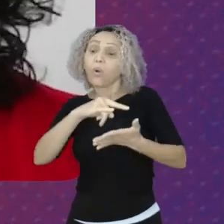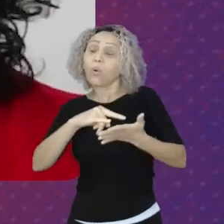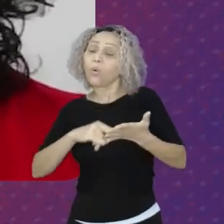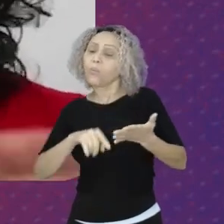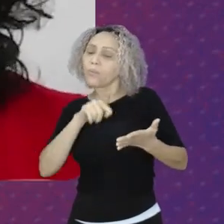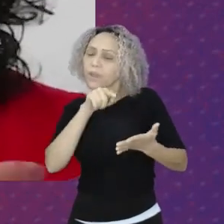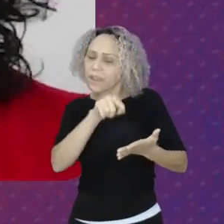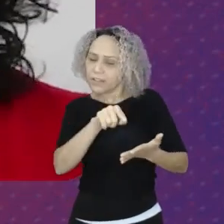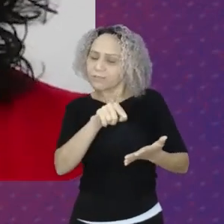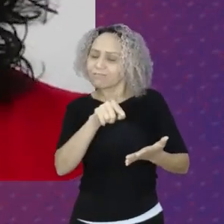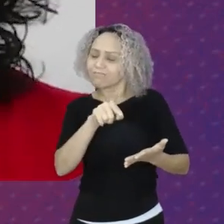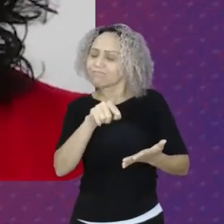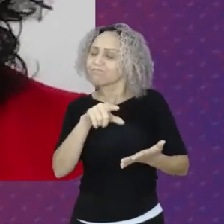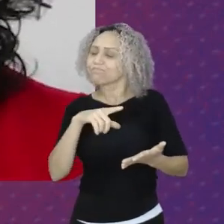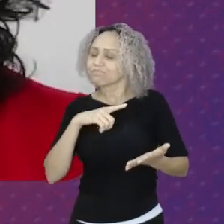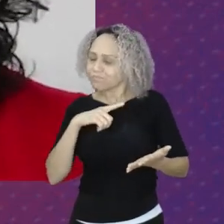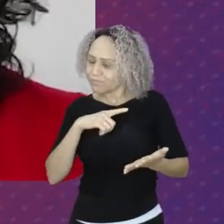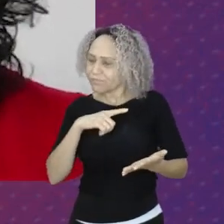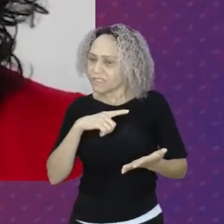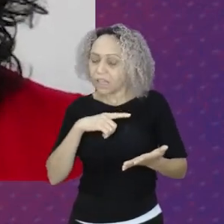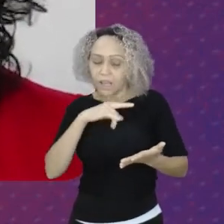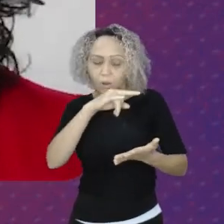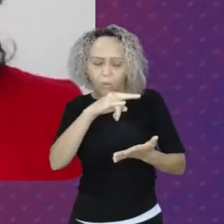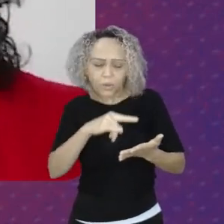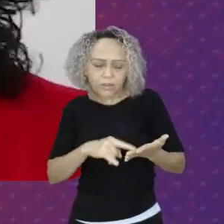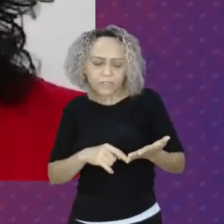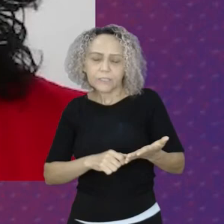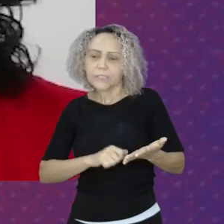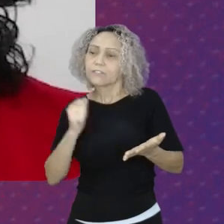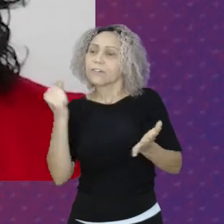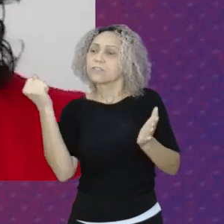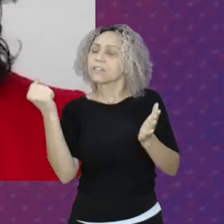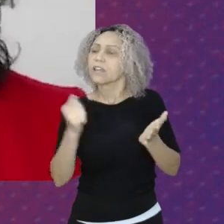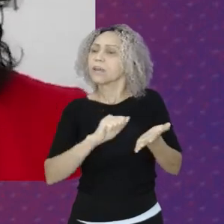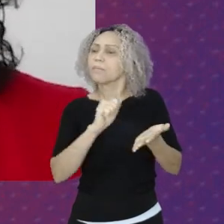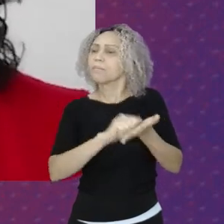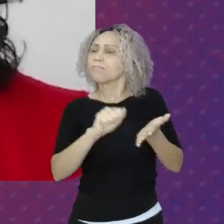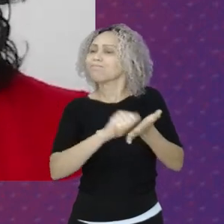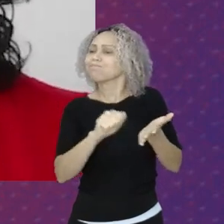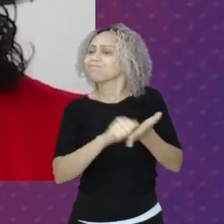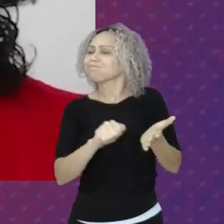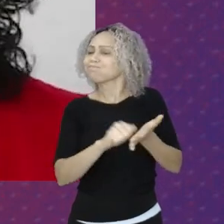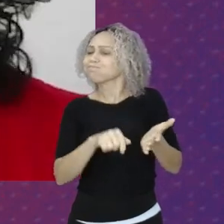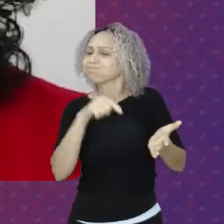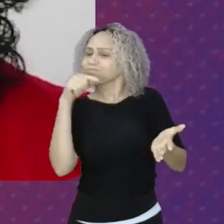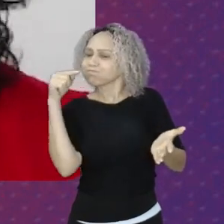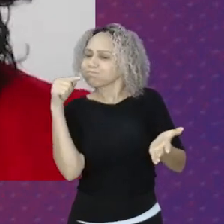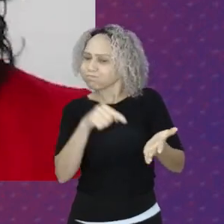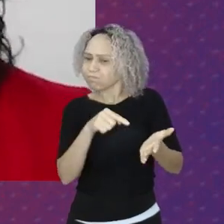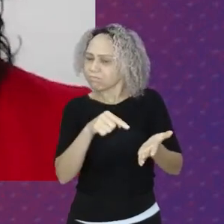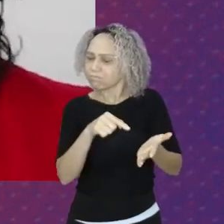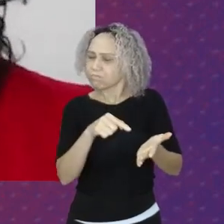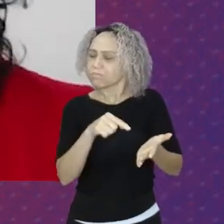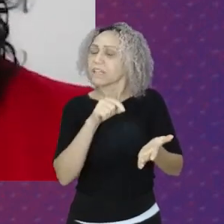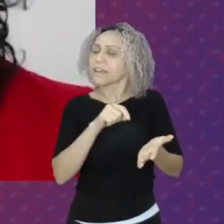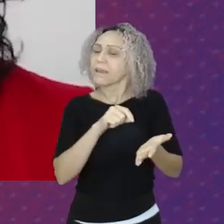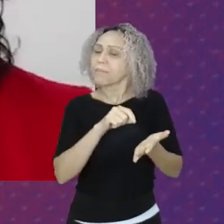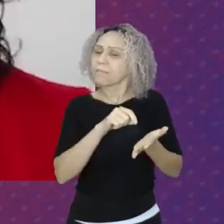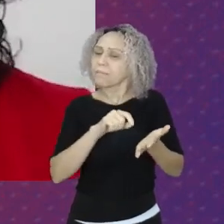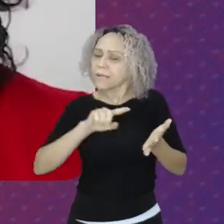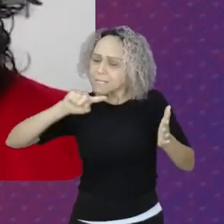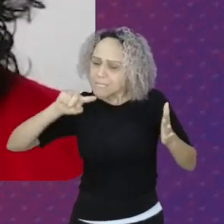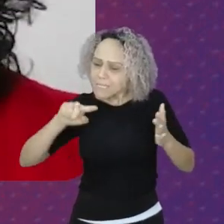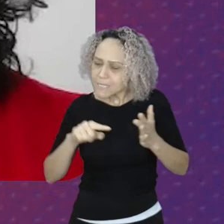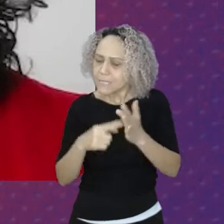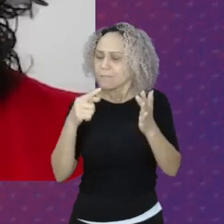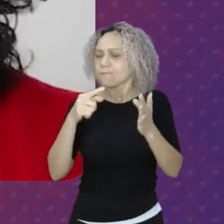através deste que se faz a comunicação. Fazer a comunicação de maneira correta é muito